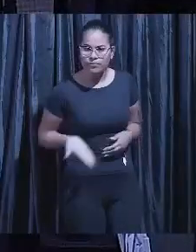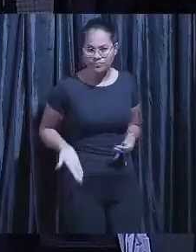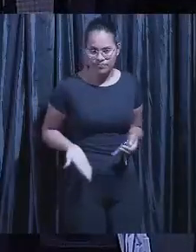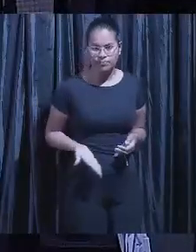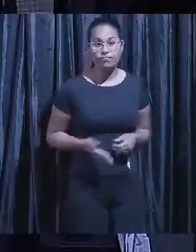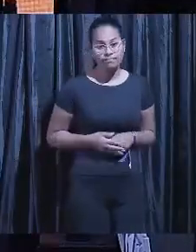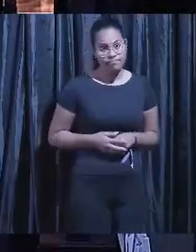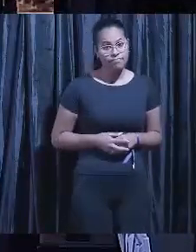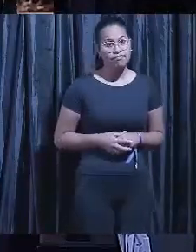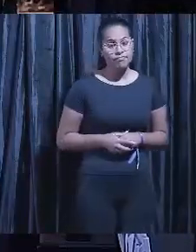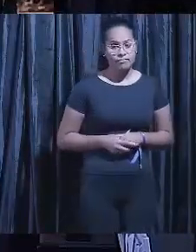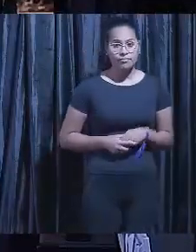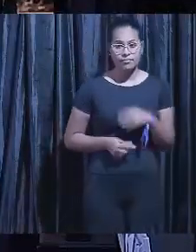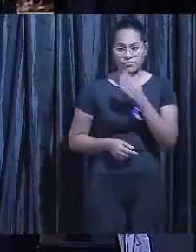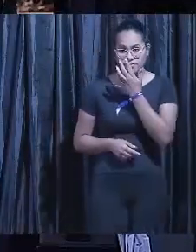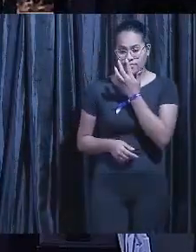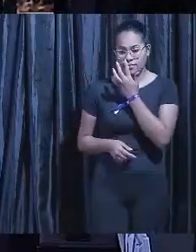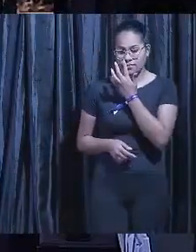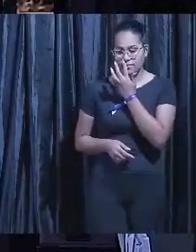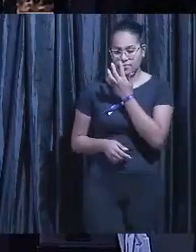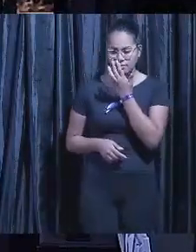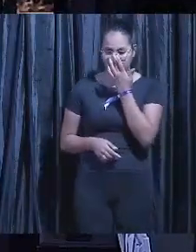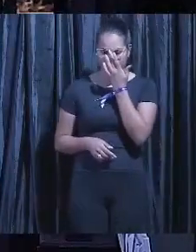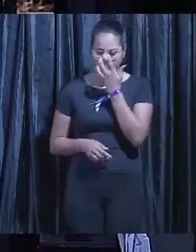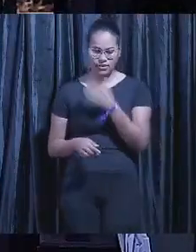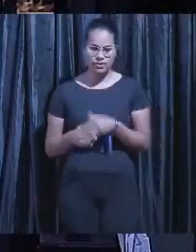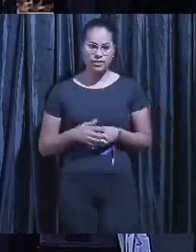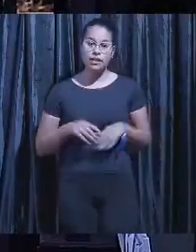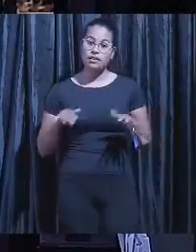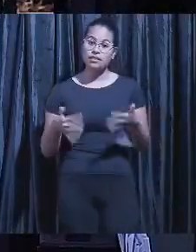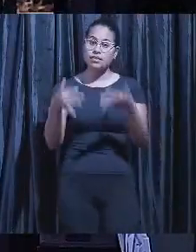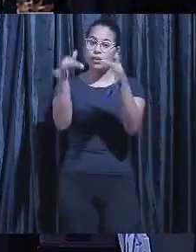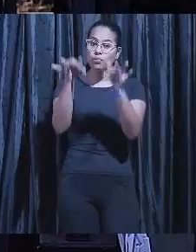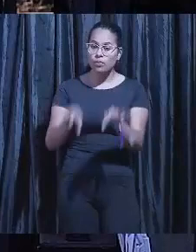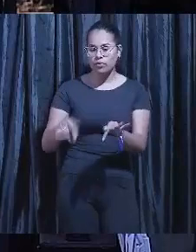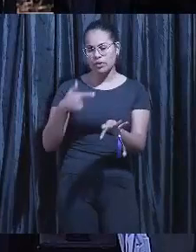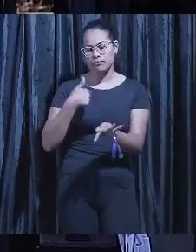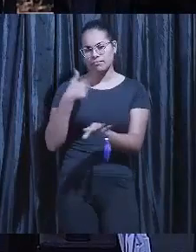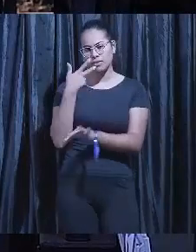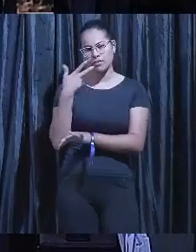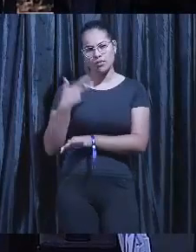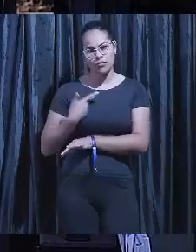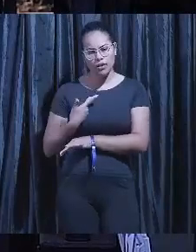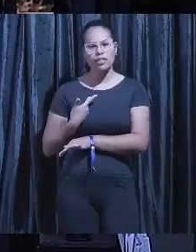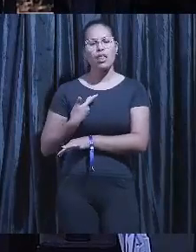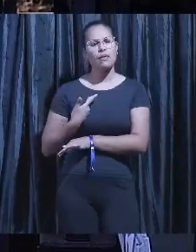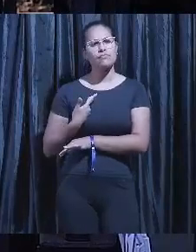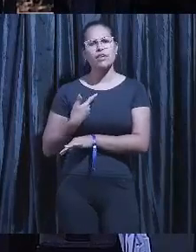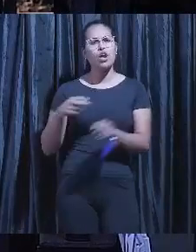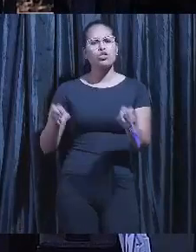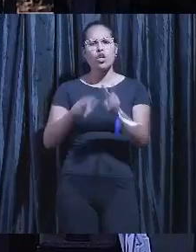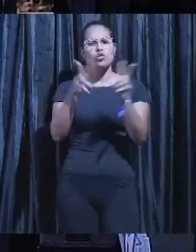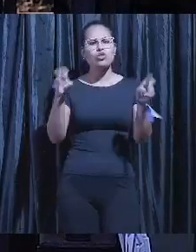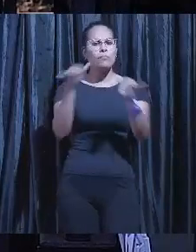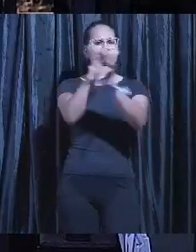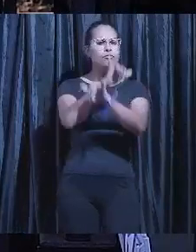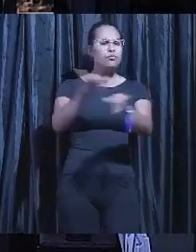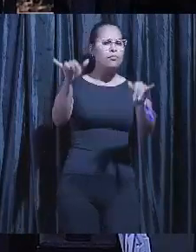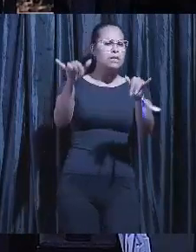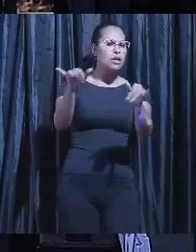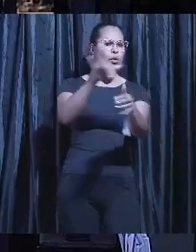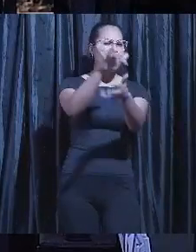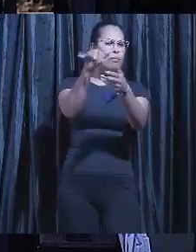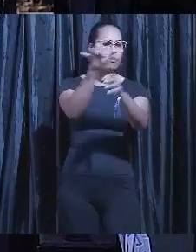Em criminosos. Bom, e aí, por fim, eu vou falar um pouco dessa questão das informações universais, que